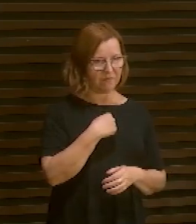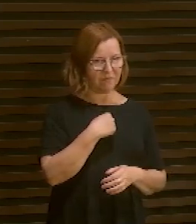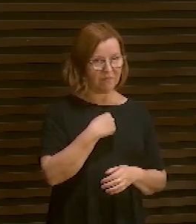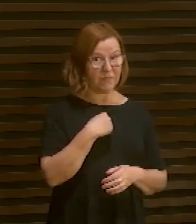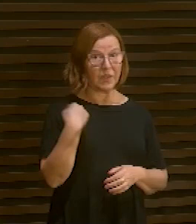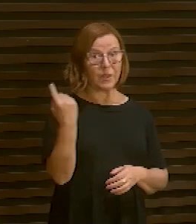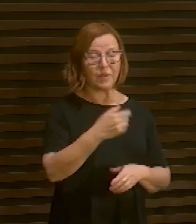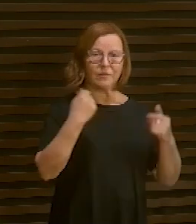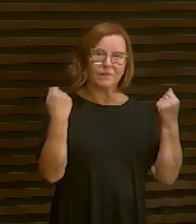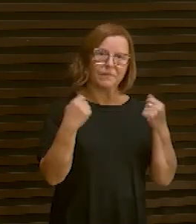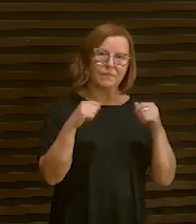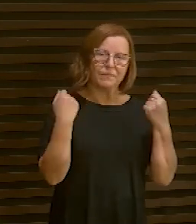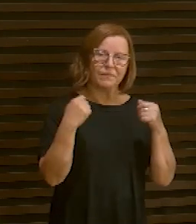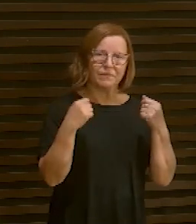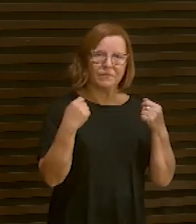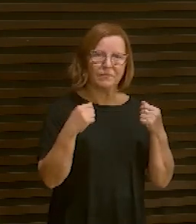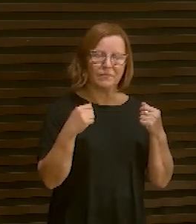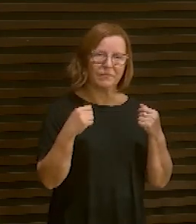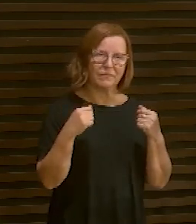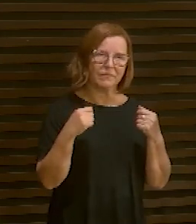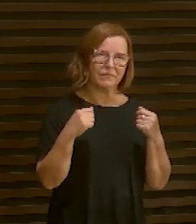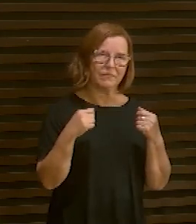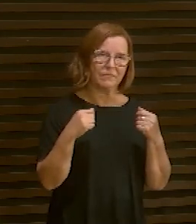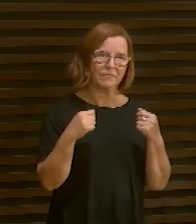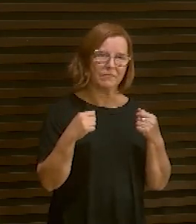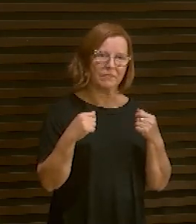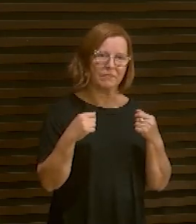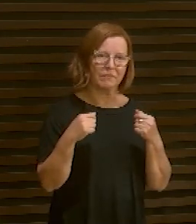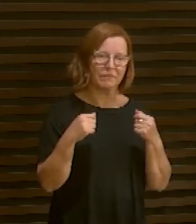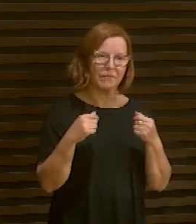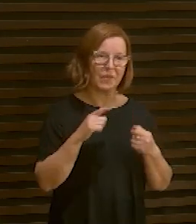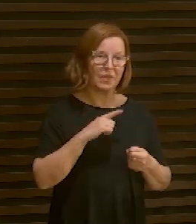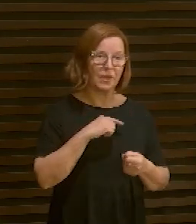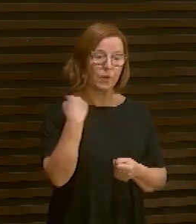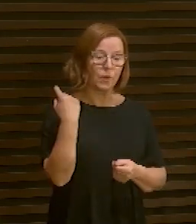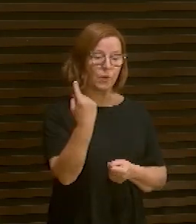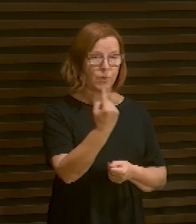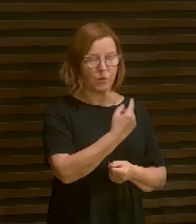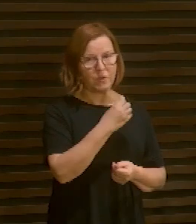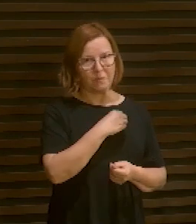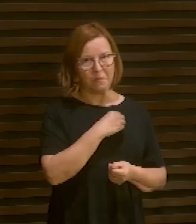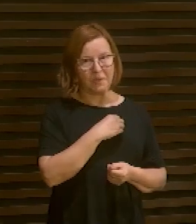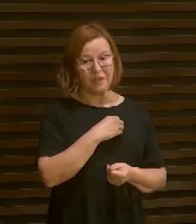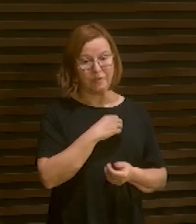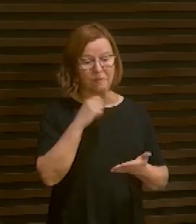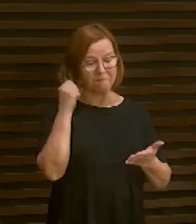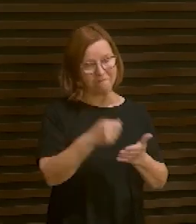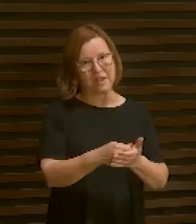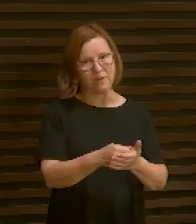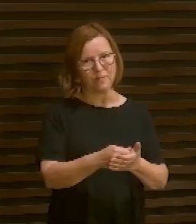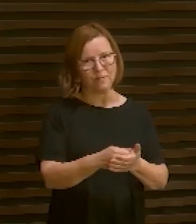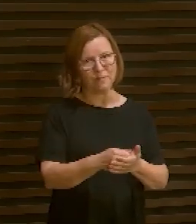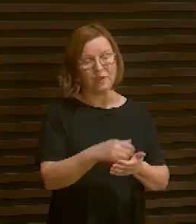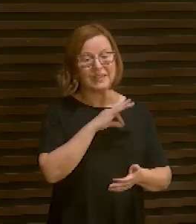nós precisávamos ter o preço do nosso pecado pago. O salário do pecado é o quê?